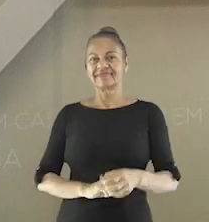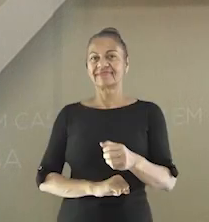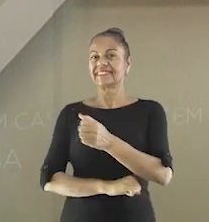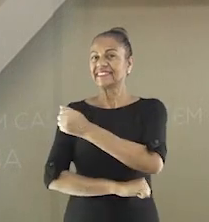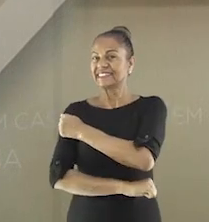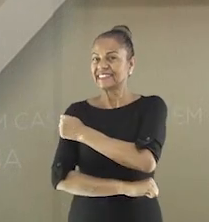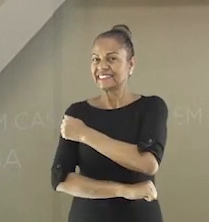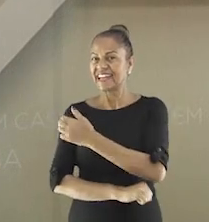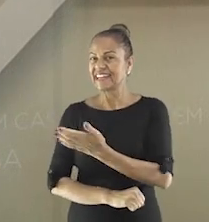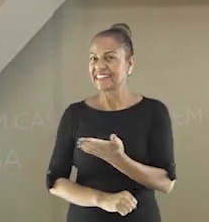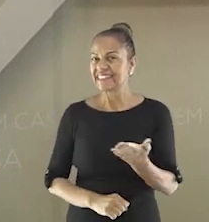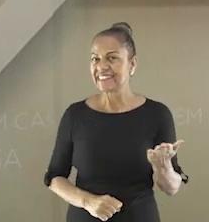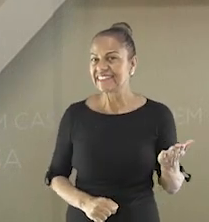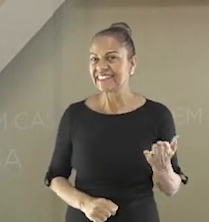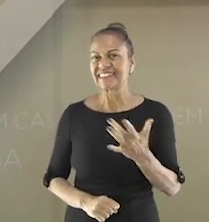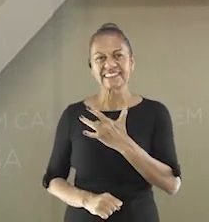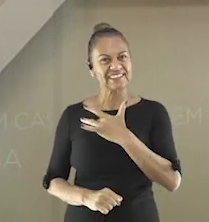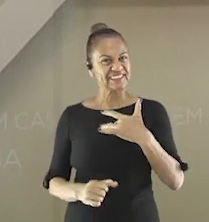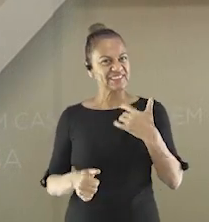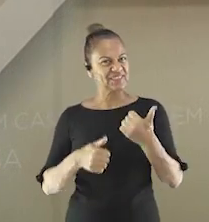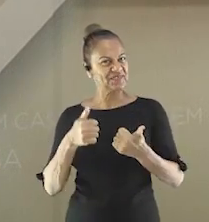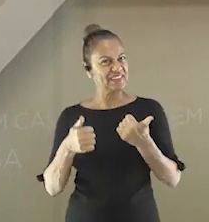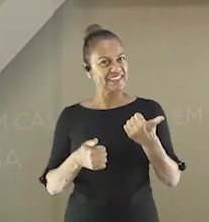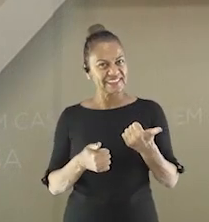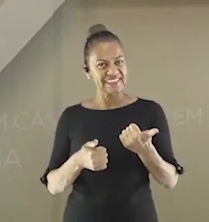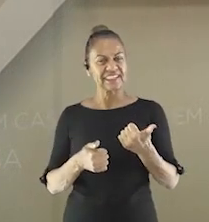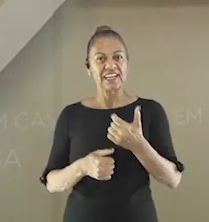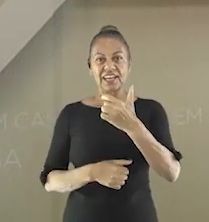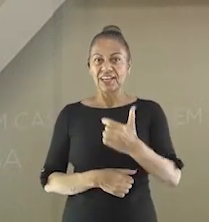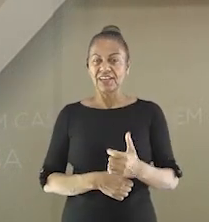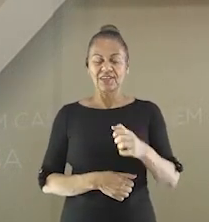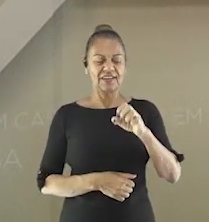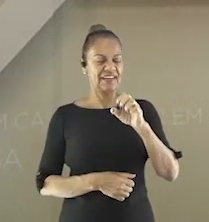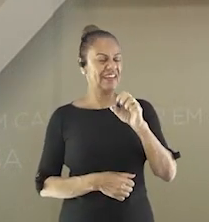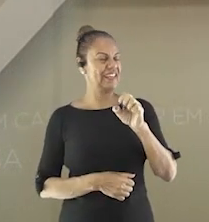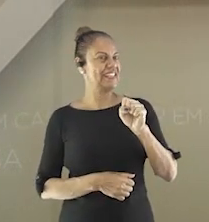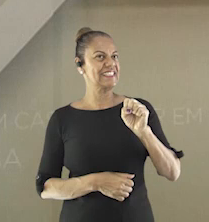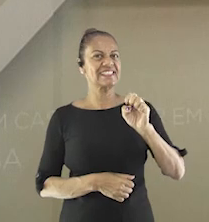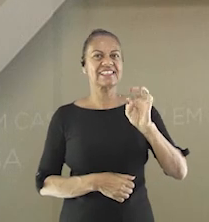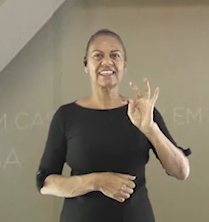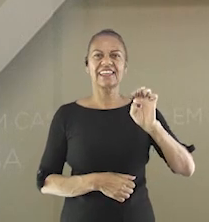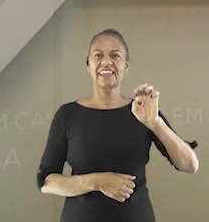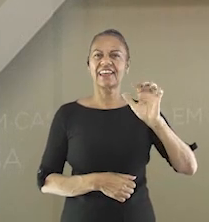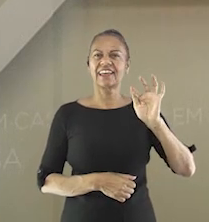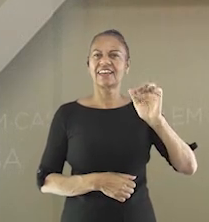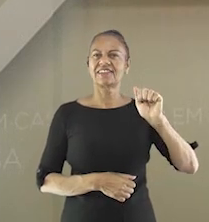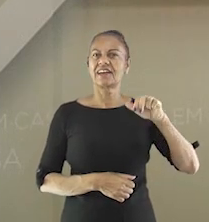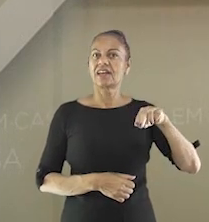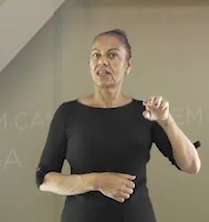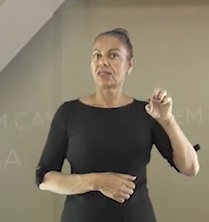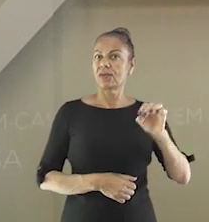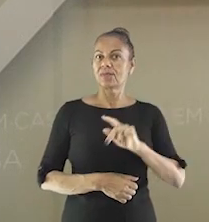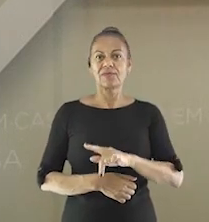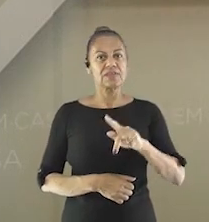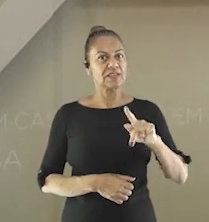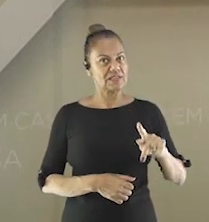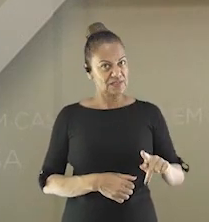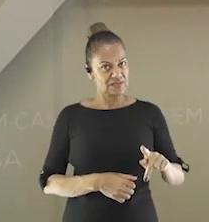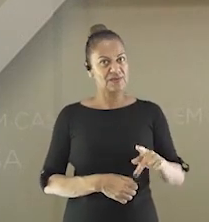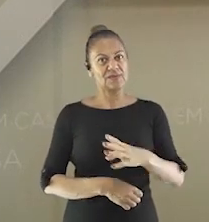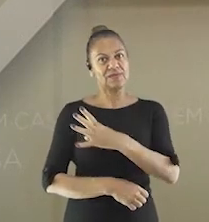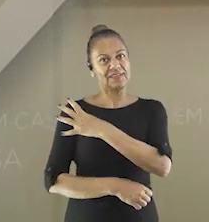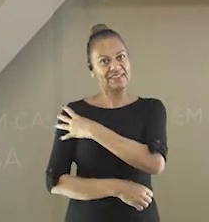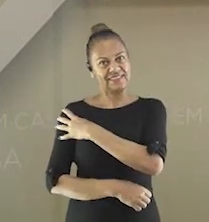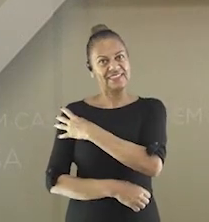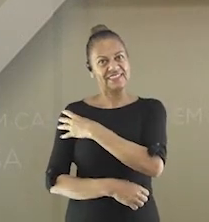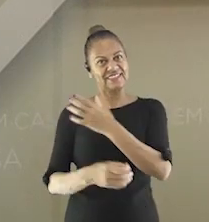E aí, estudantes, como estão vocês? Eu espero que muito bem. Eu sou Stefano, professor de Ciências do 4º ano do Ensino Fundamental, e sejam